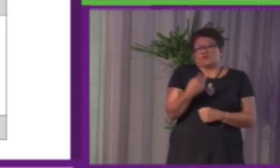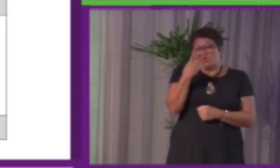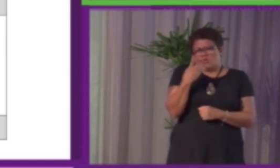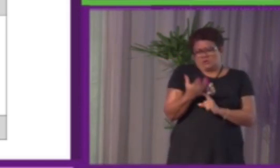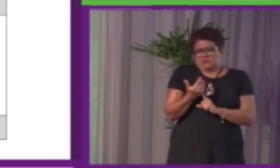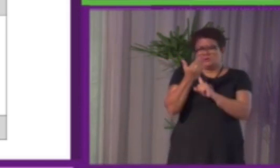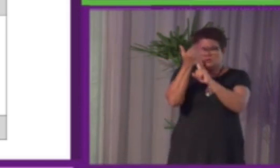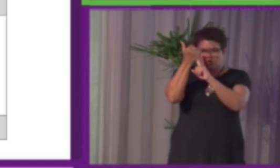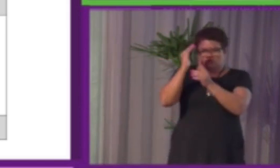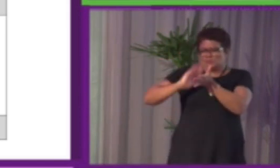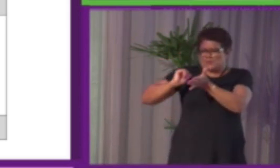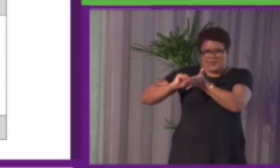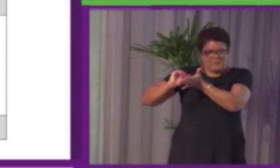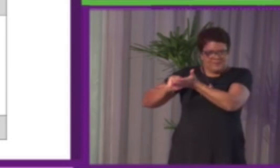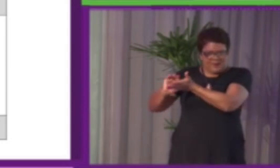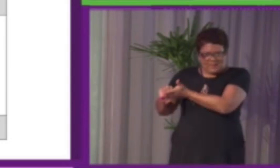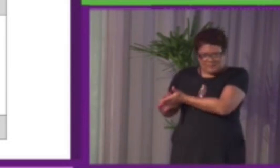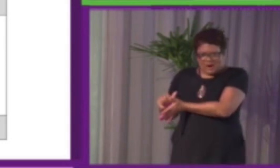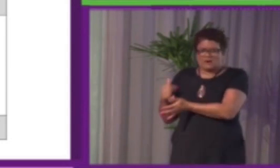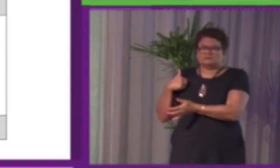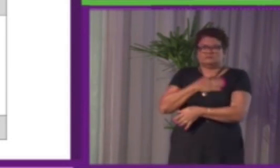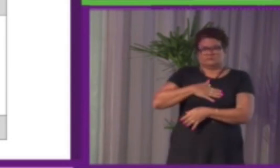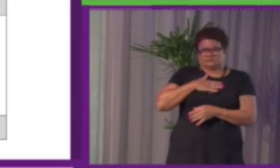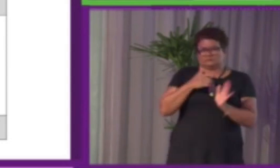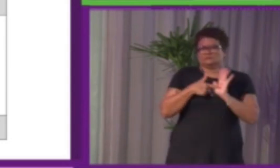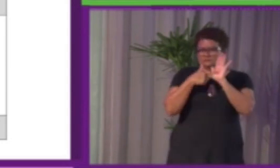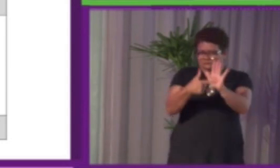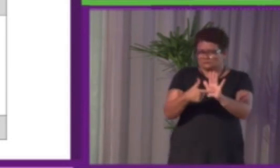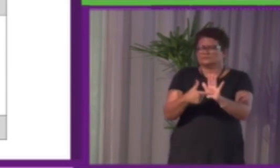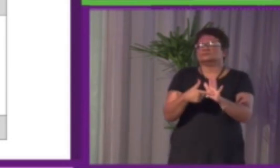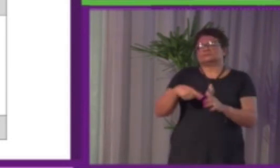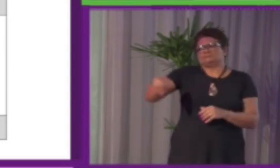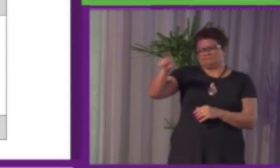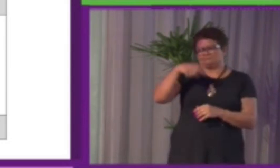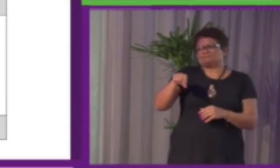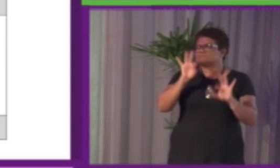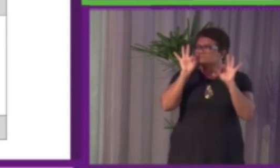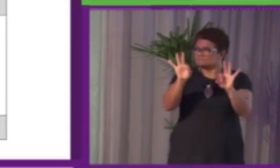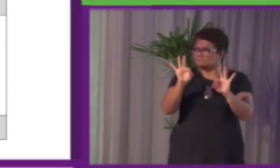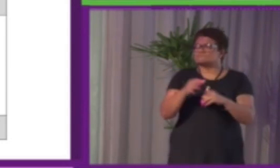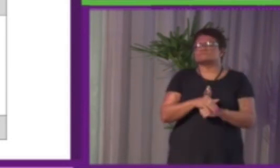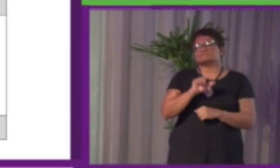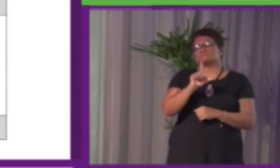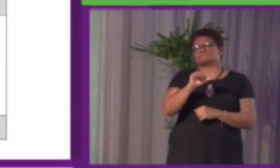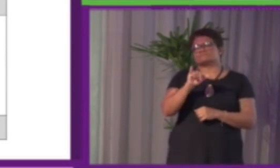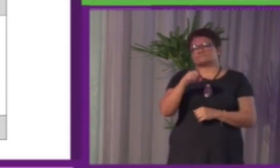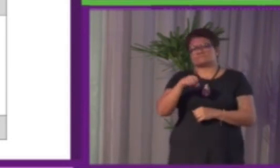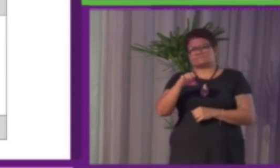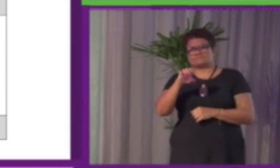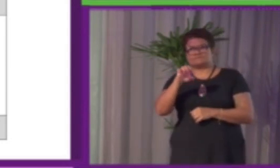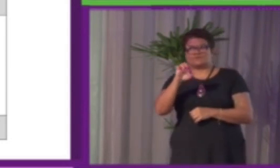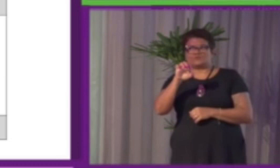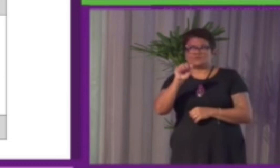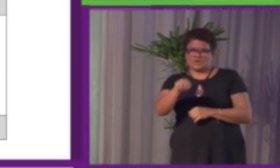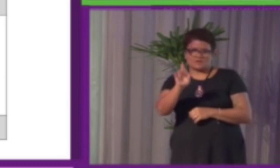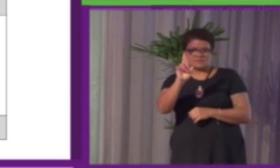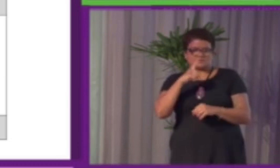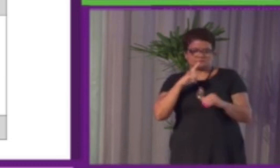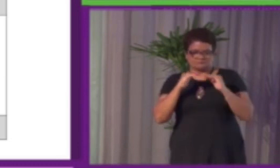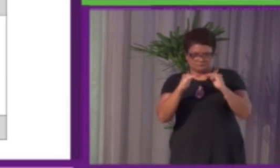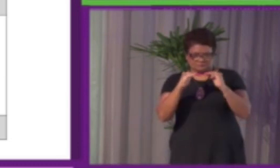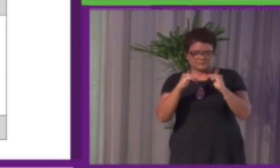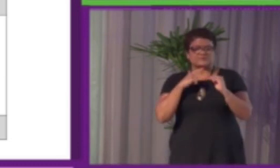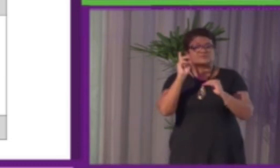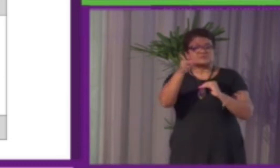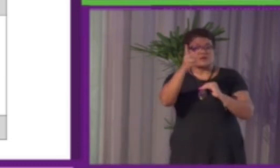tecnologias avaliadas. Eu só gostaria de mostrar para vocês que, de fato, o limiar ele não foi sempre um